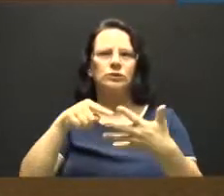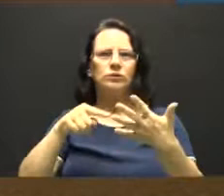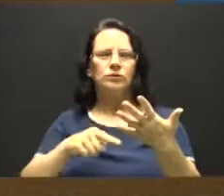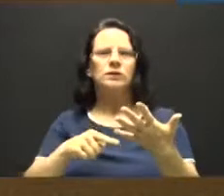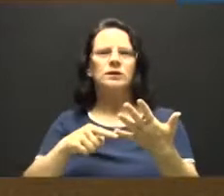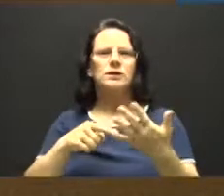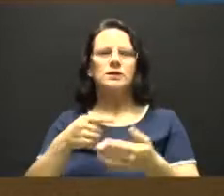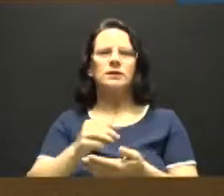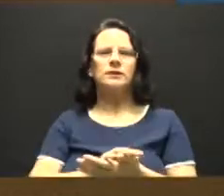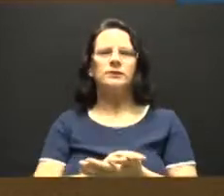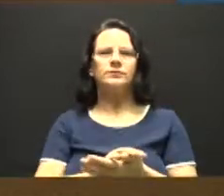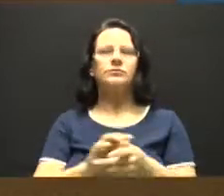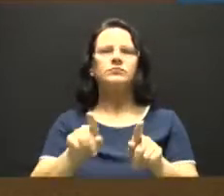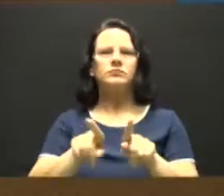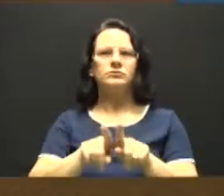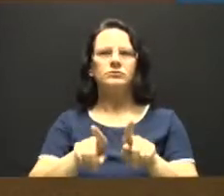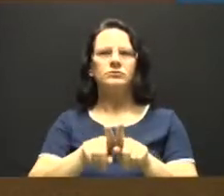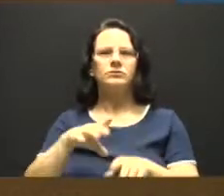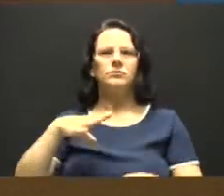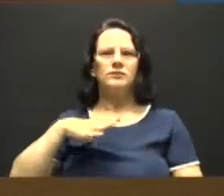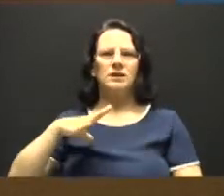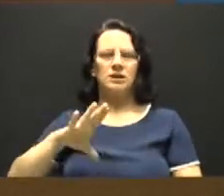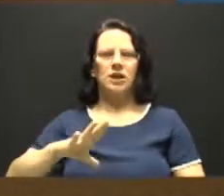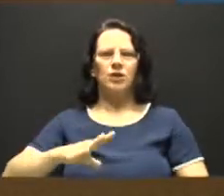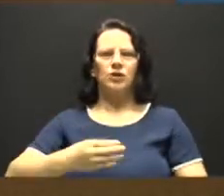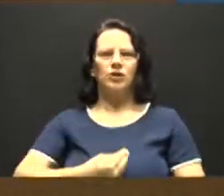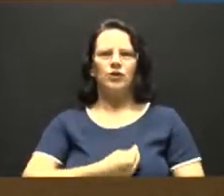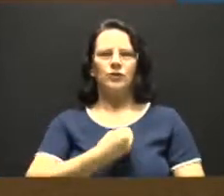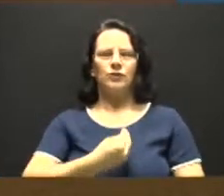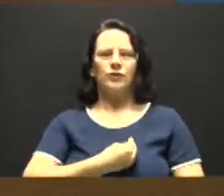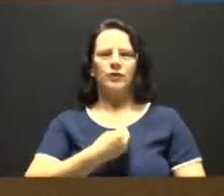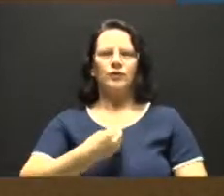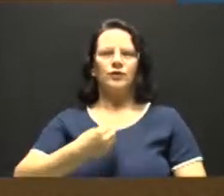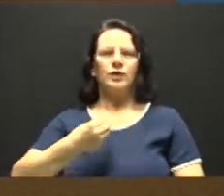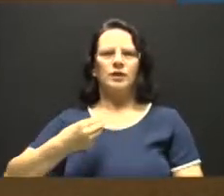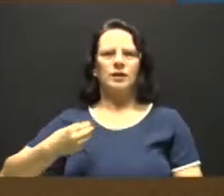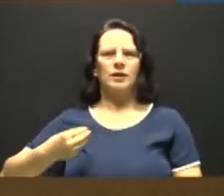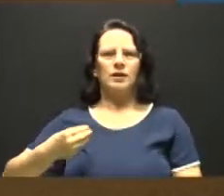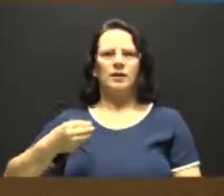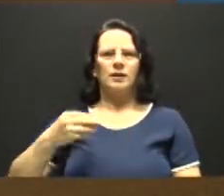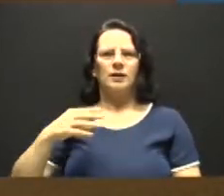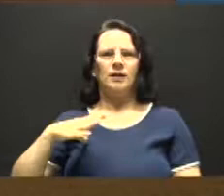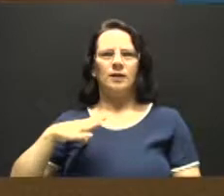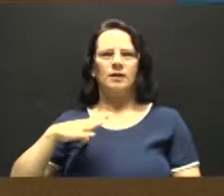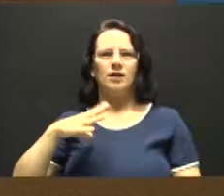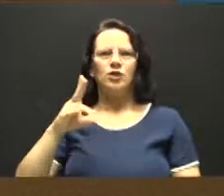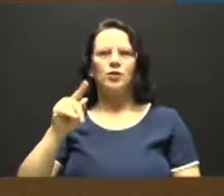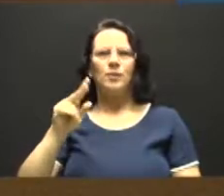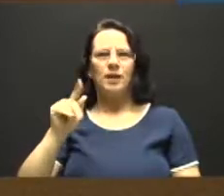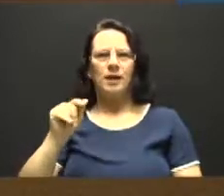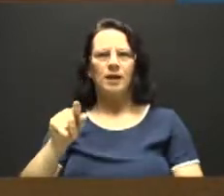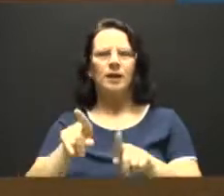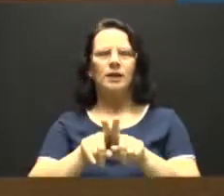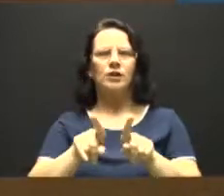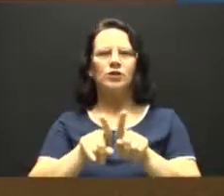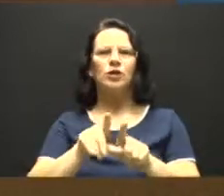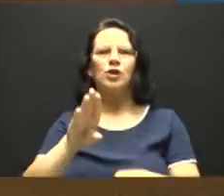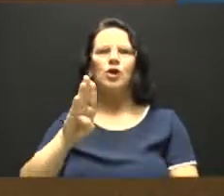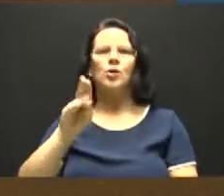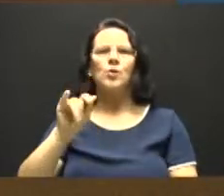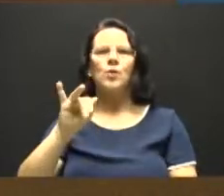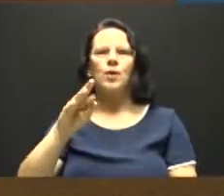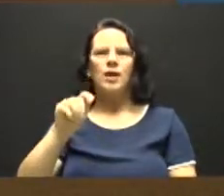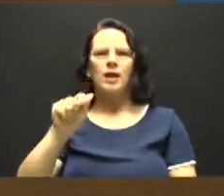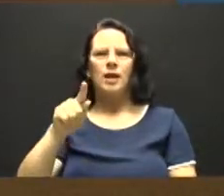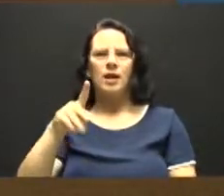grande na mesma cidade atua na paróquia santo antônio localizada no bairro do boqueirão na associação passo do mini